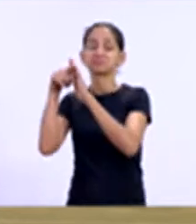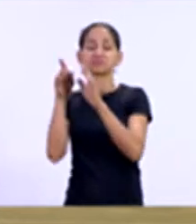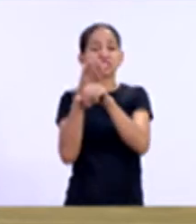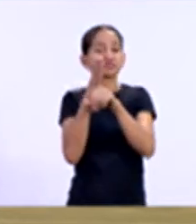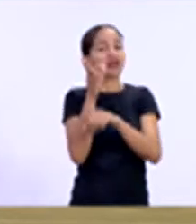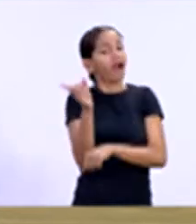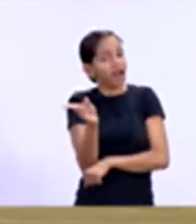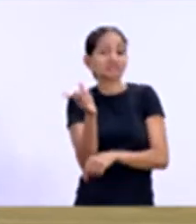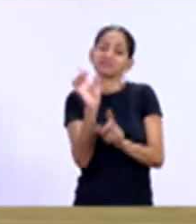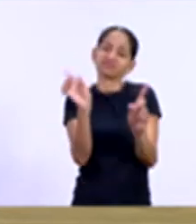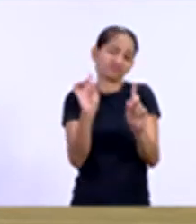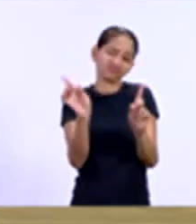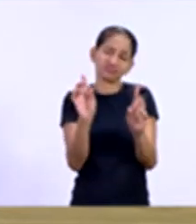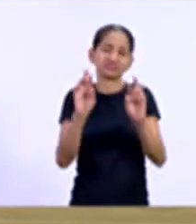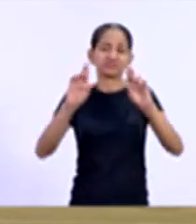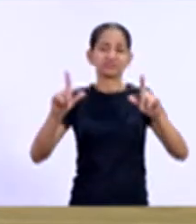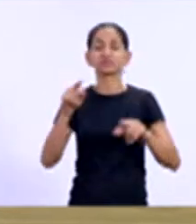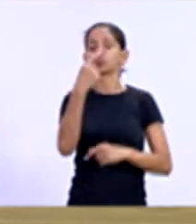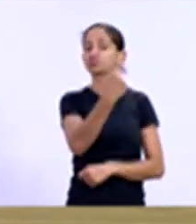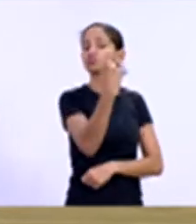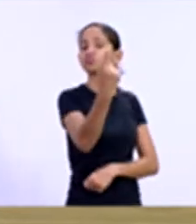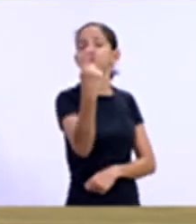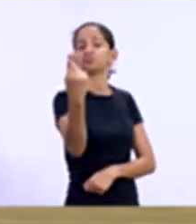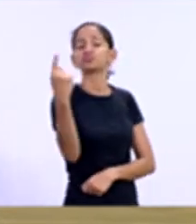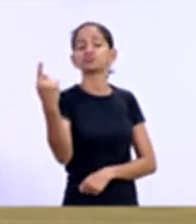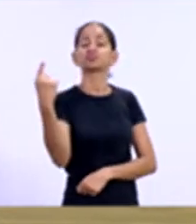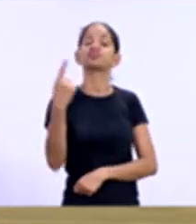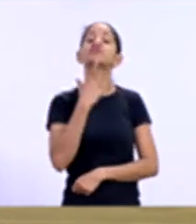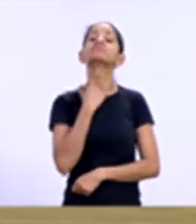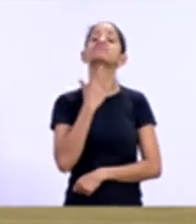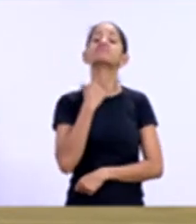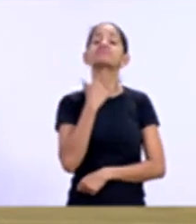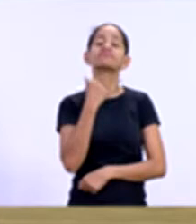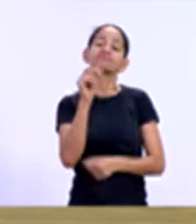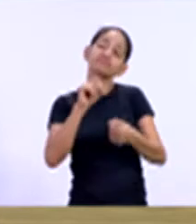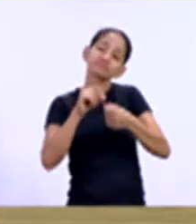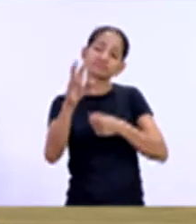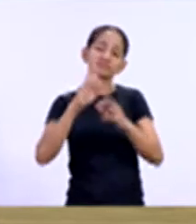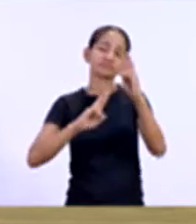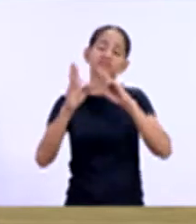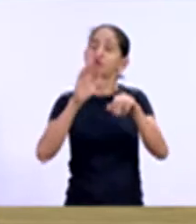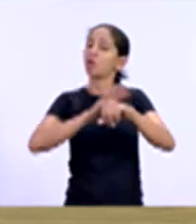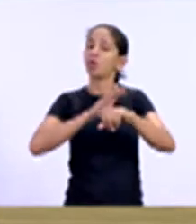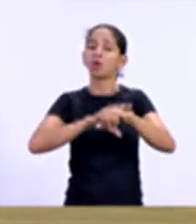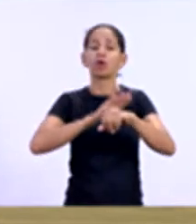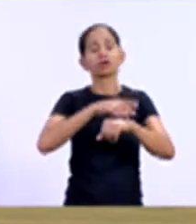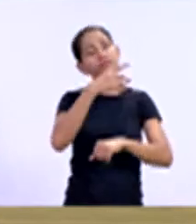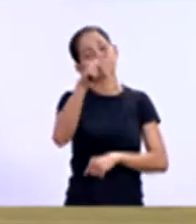deixamos no ambiente virtual e cada um de vocês escolheu o melhor momento para responder. Não foi